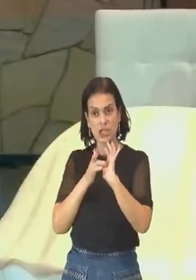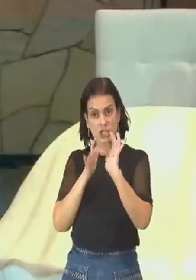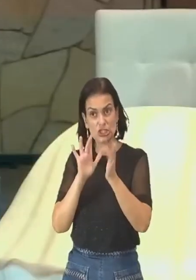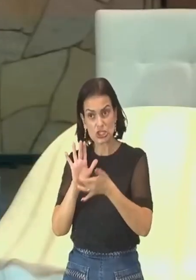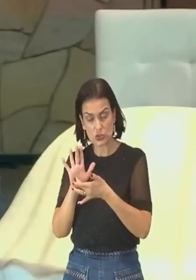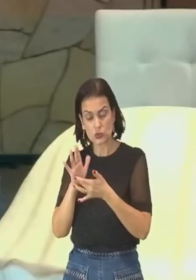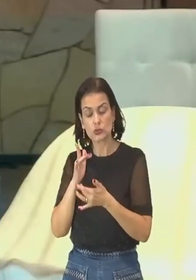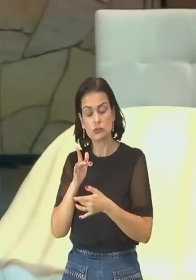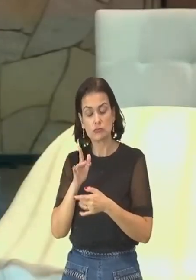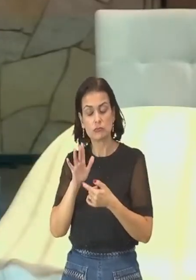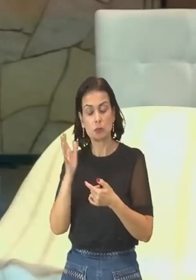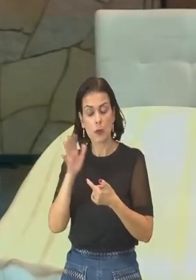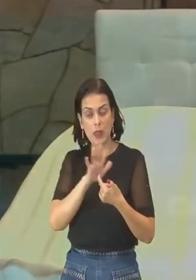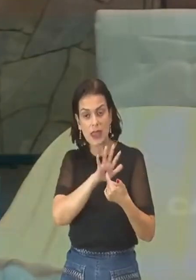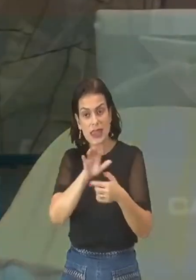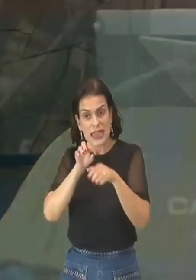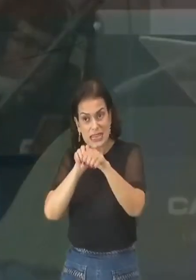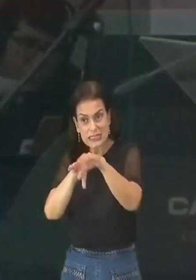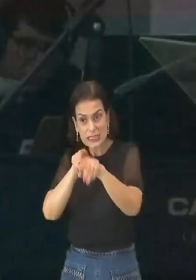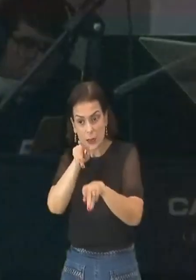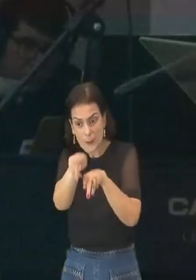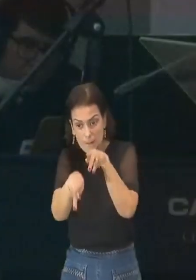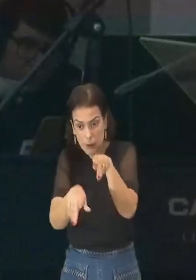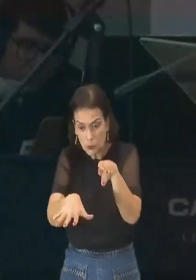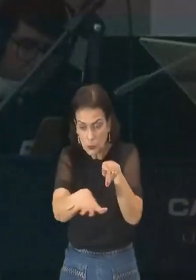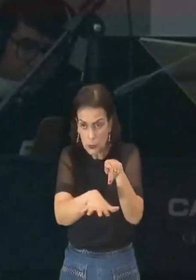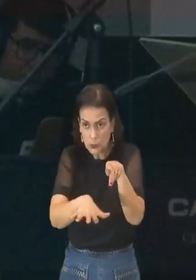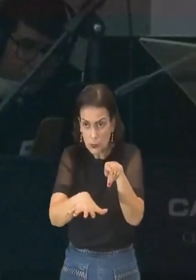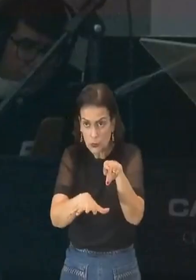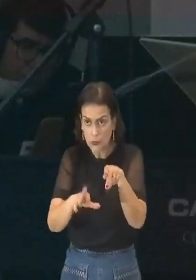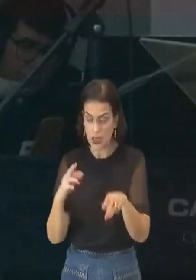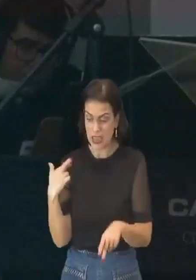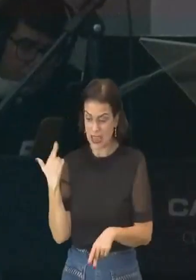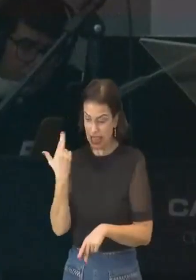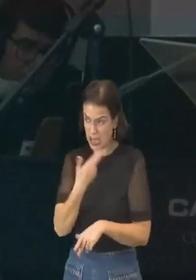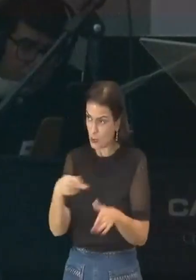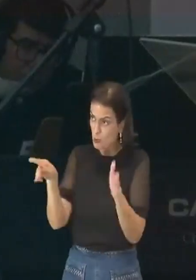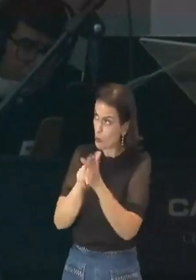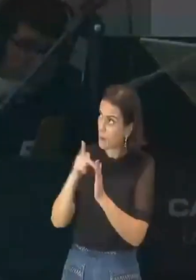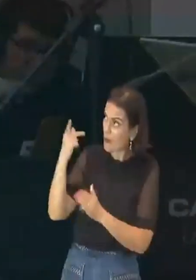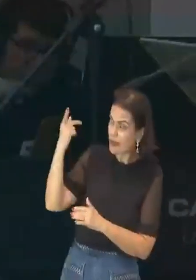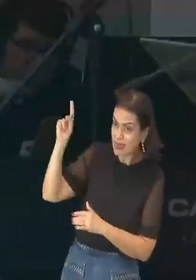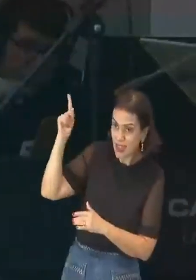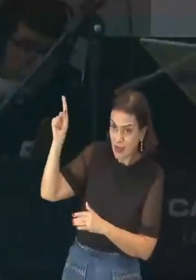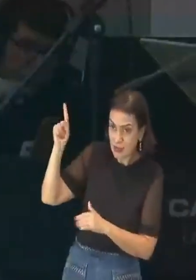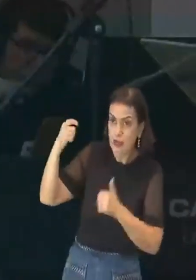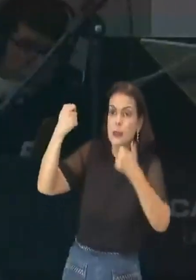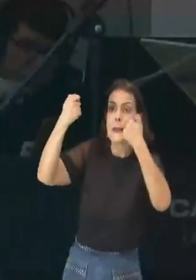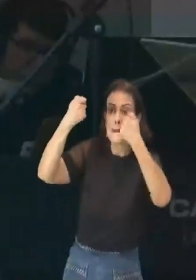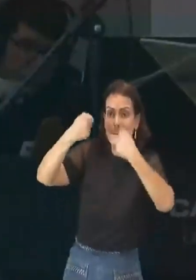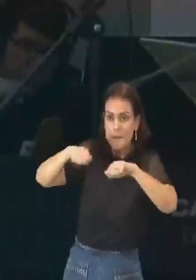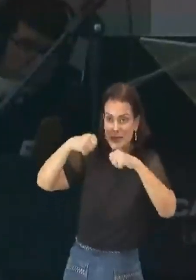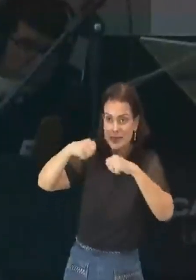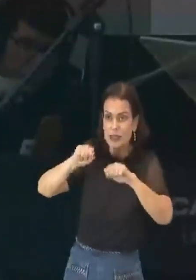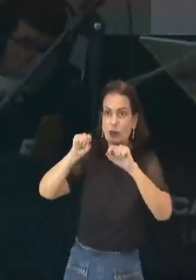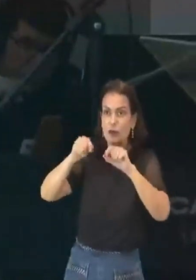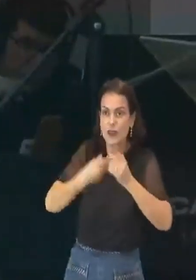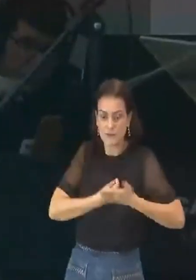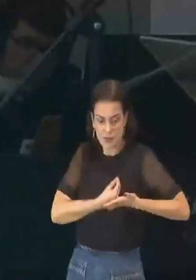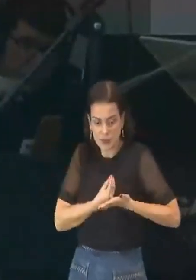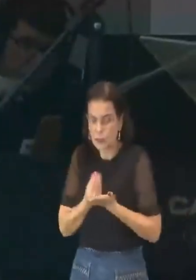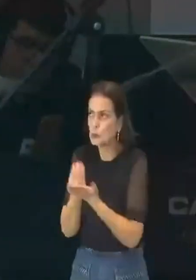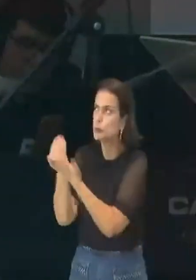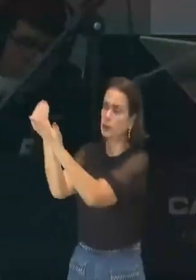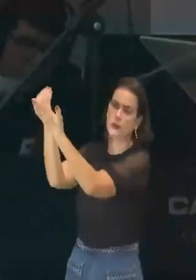Jesus queria ensinar ao povo que o reino dele precisava de uma entrega